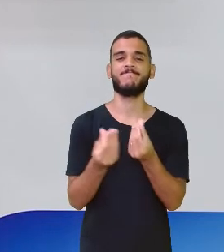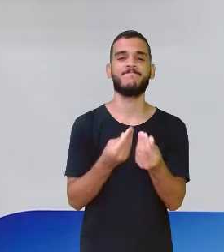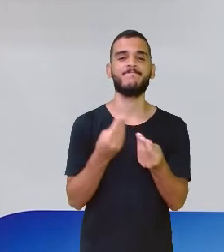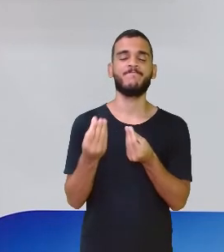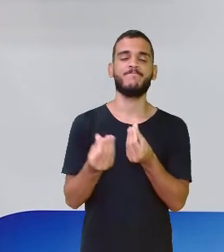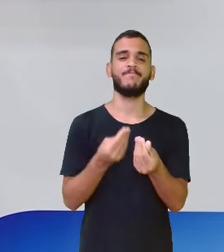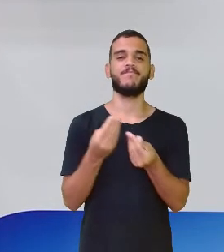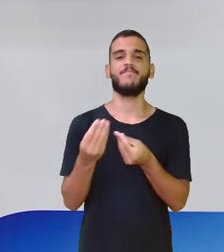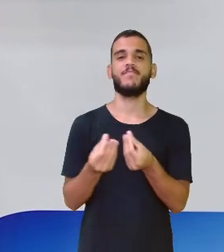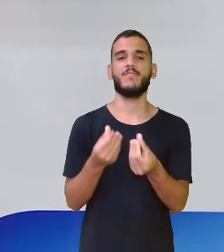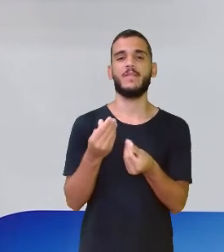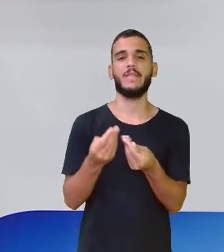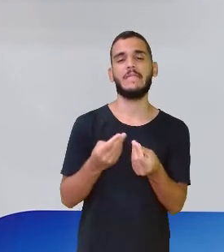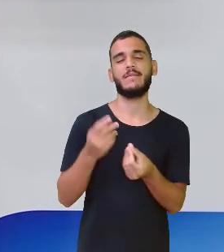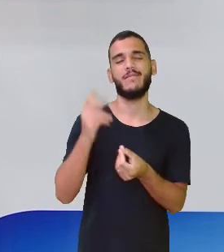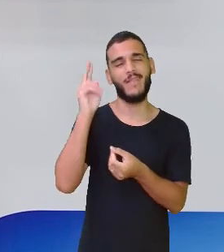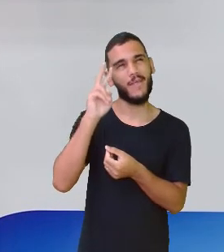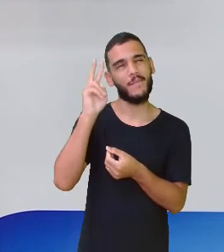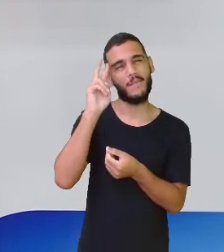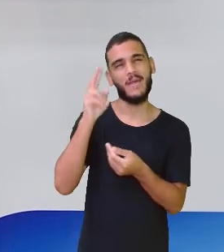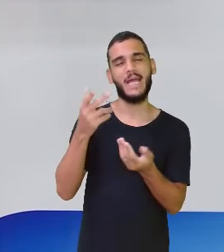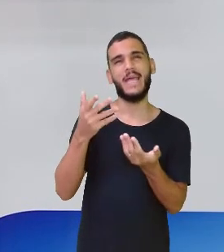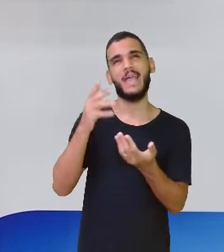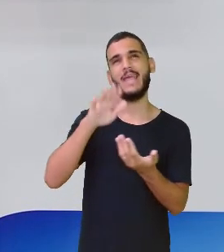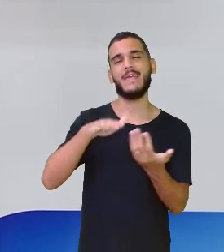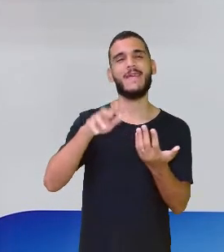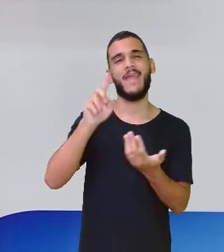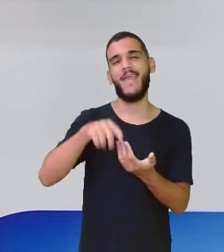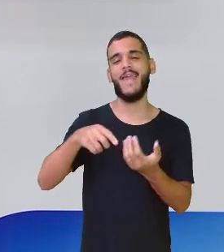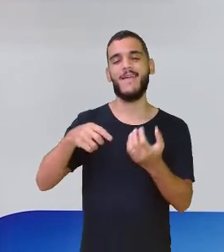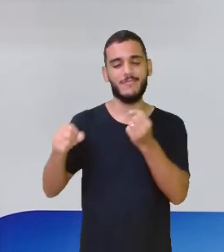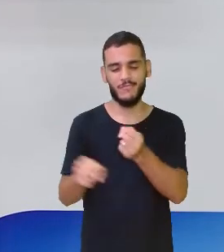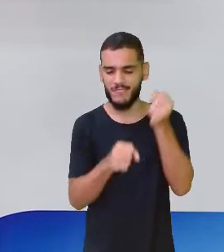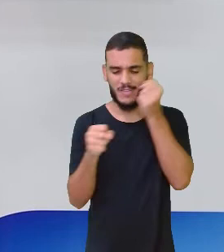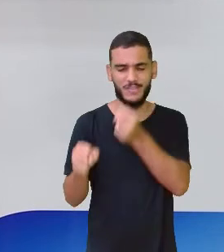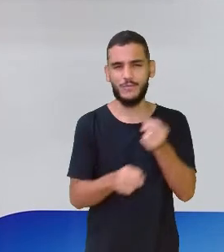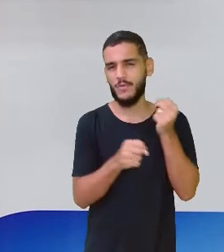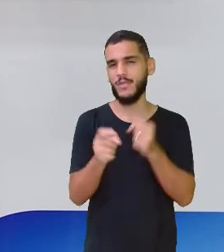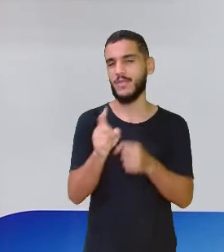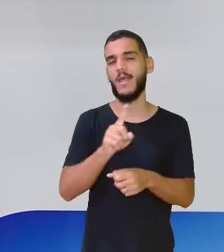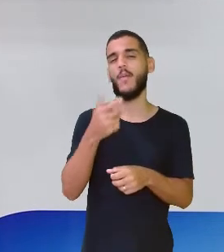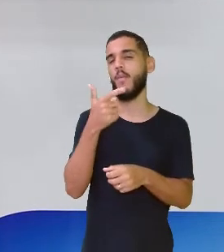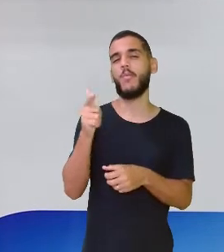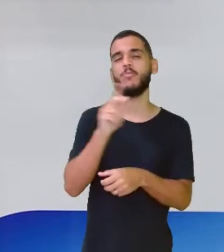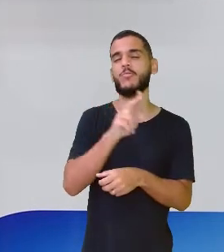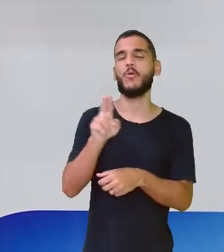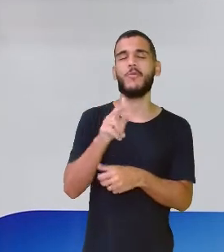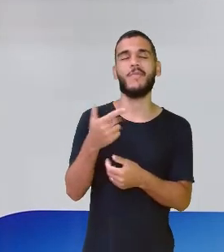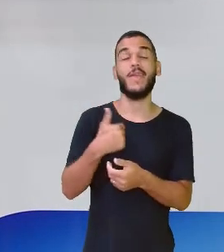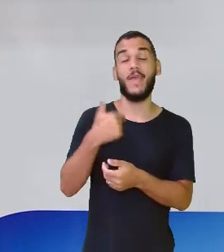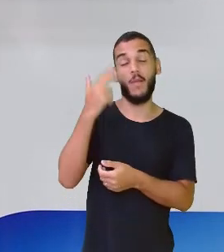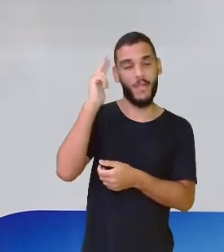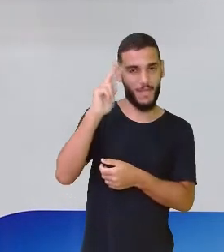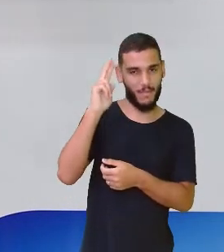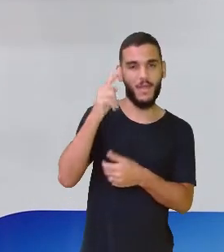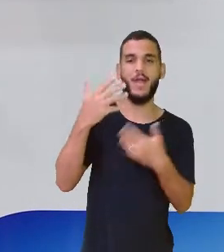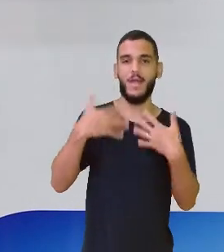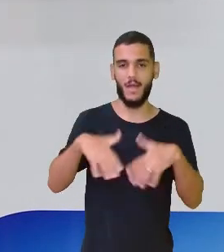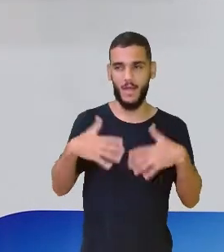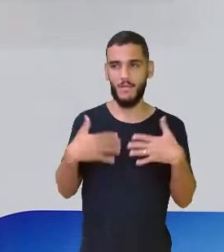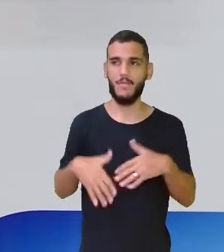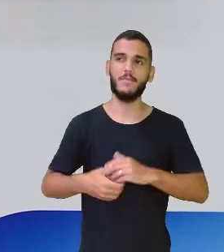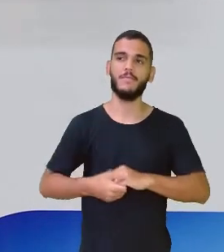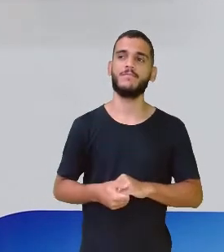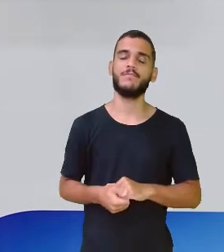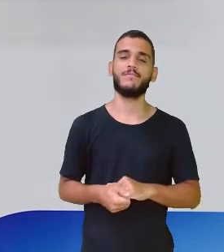como é que a gente pode dizer? Não é uma vassoura, é um outro nome que existia. Eu vou lembrar, mas que